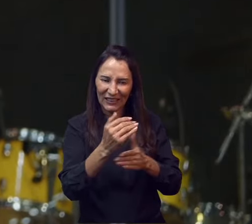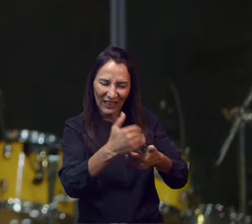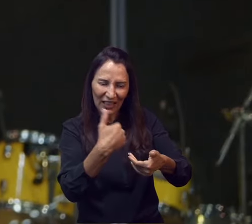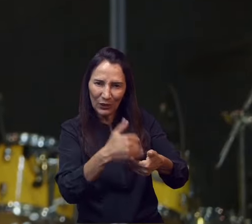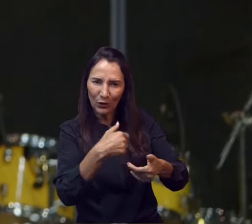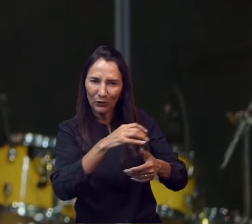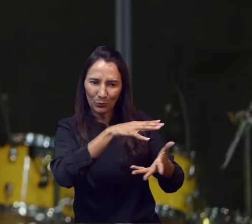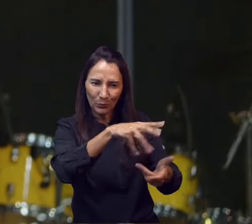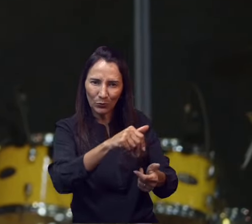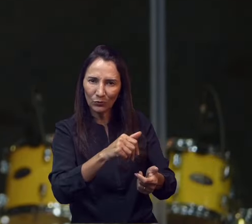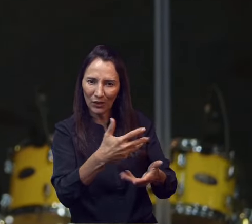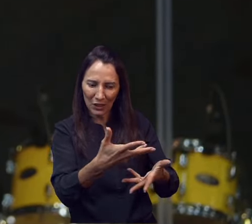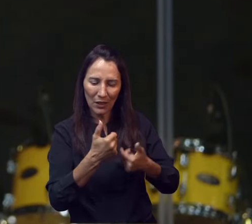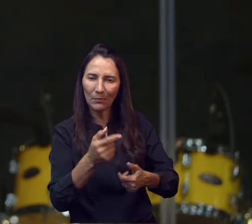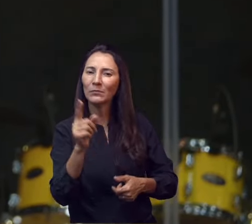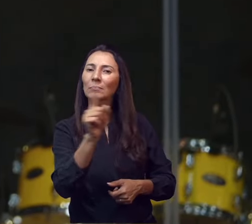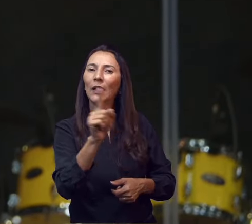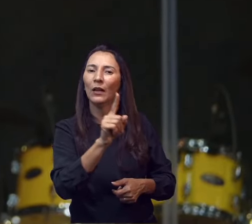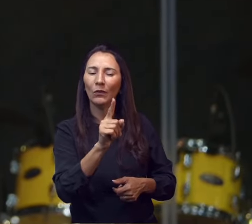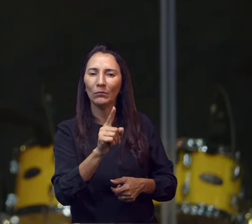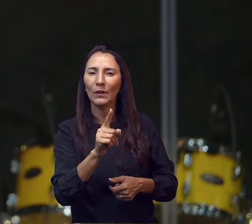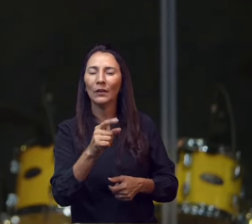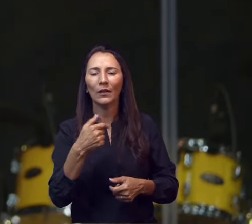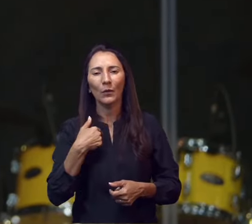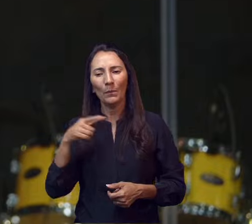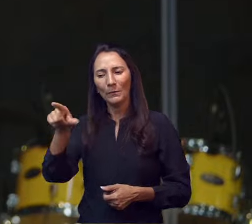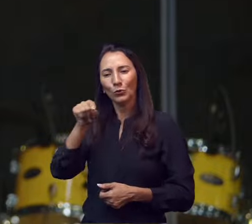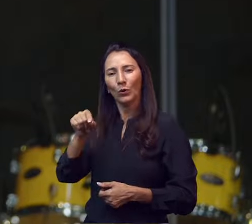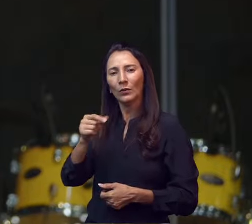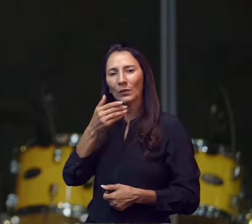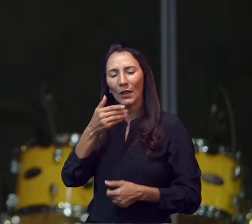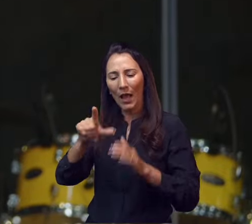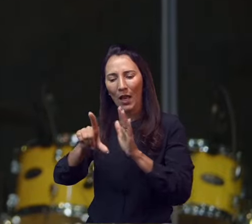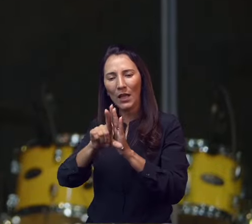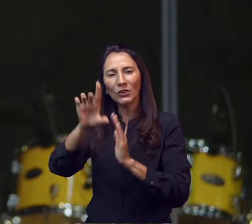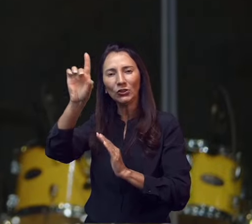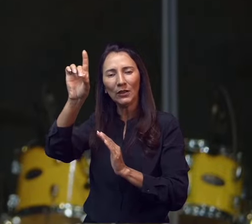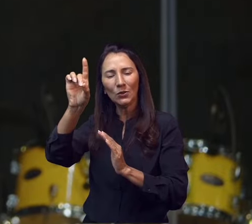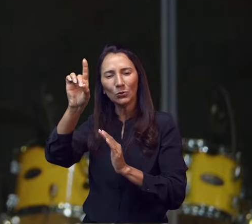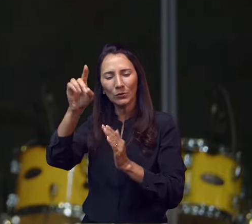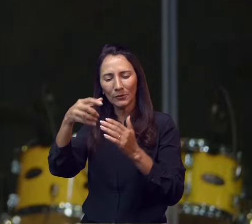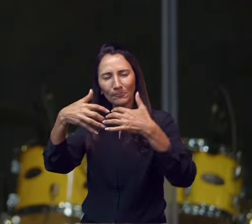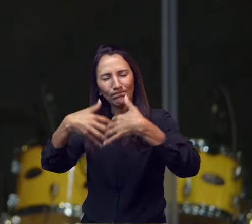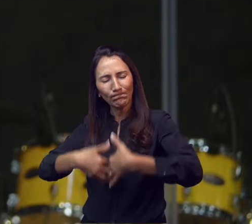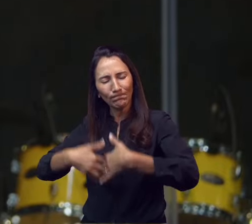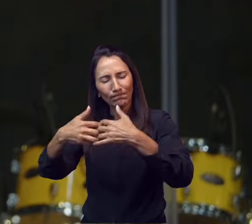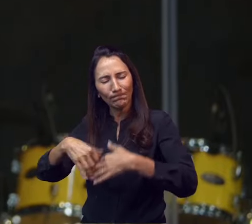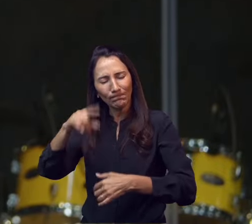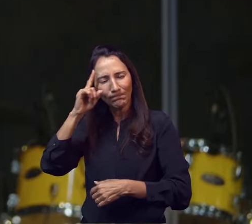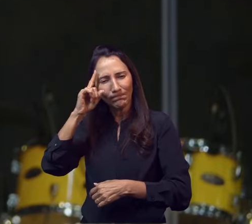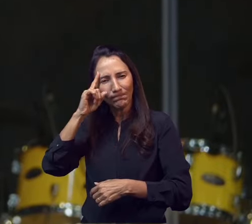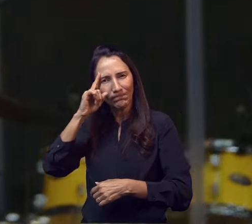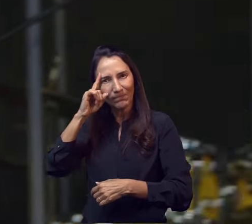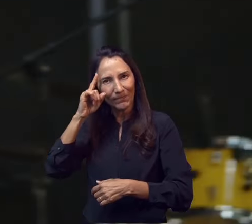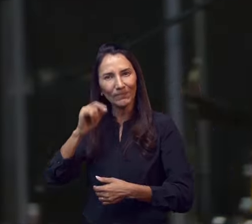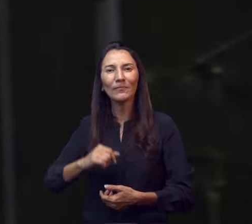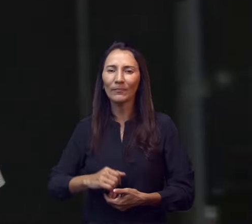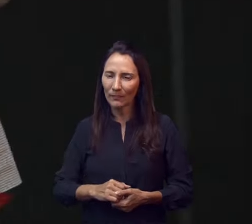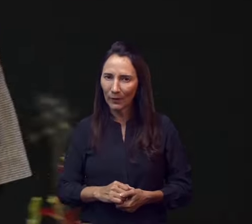se assenta na roda dos escarnecedores antes tem o seu prazer na lei do senhor na sua lei medita dedida e noite olha o resultado